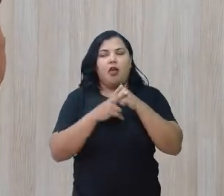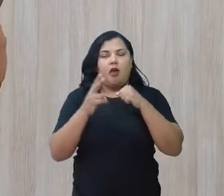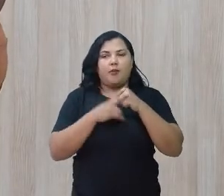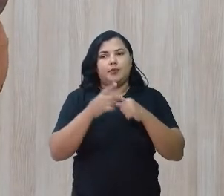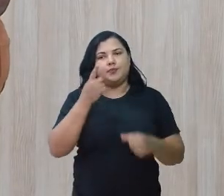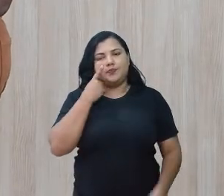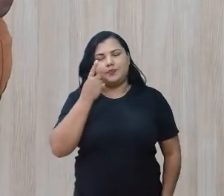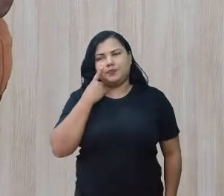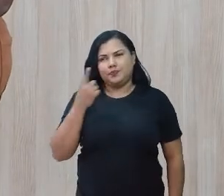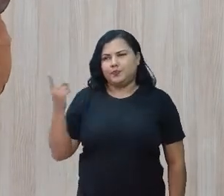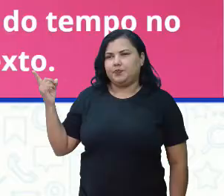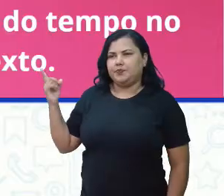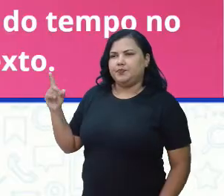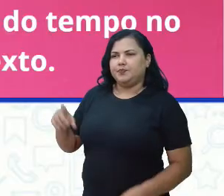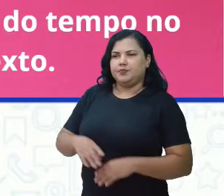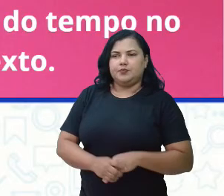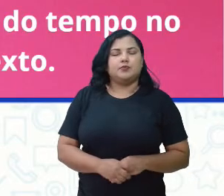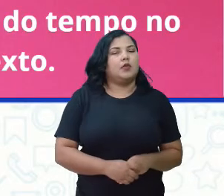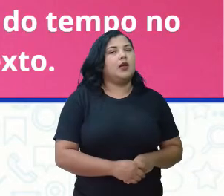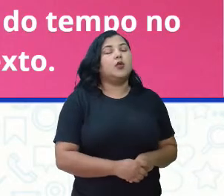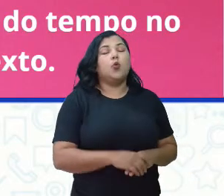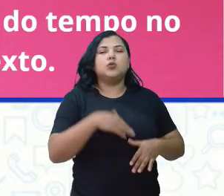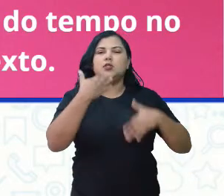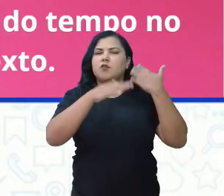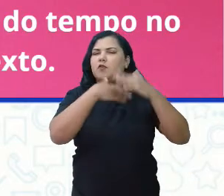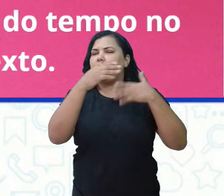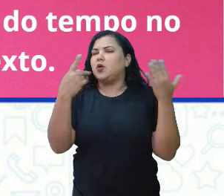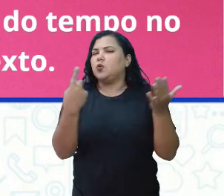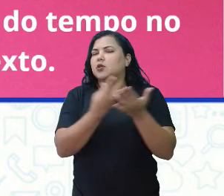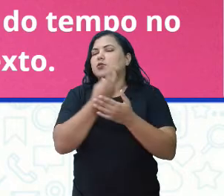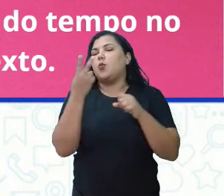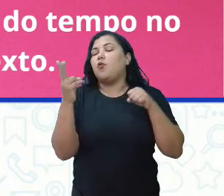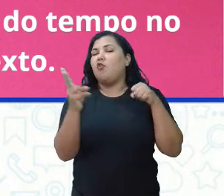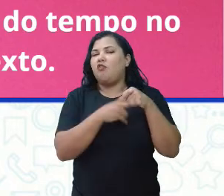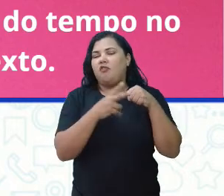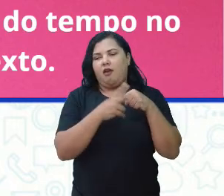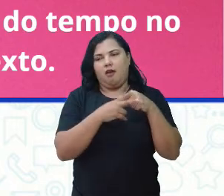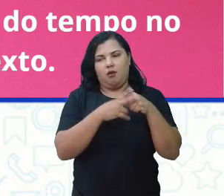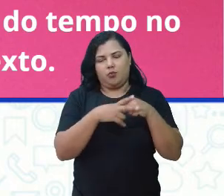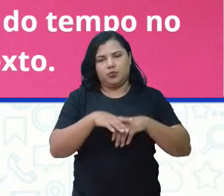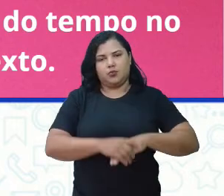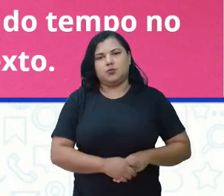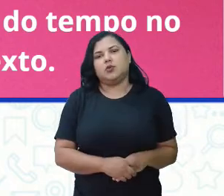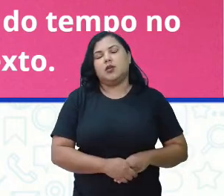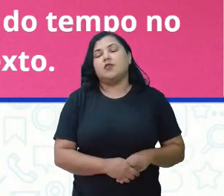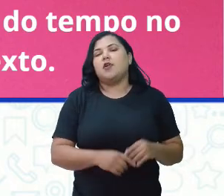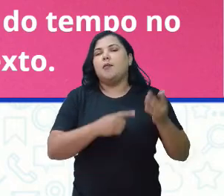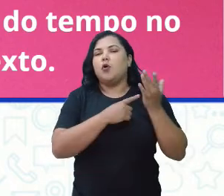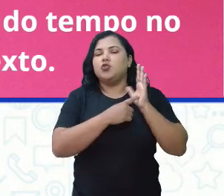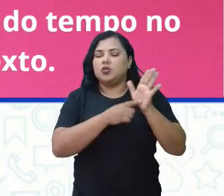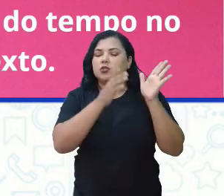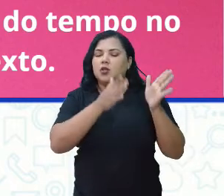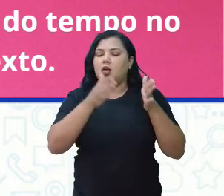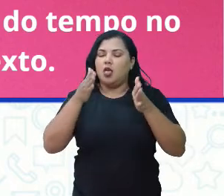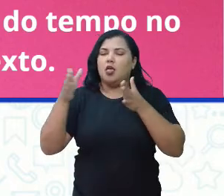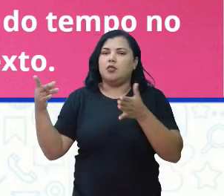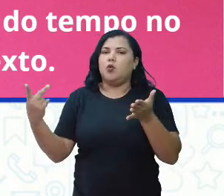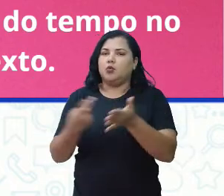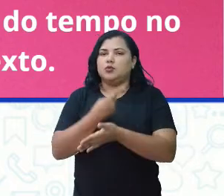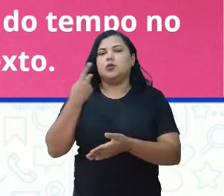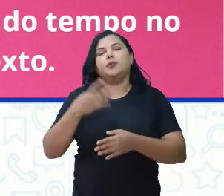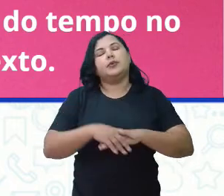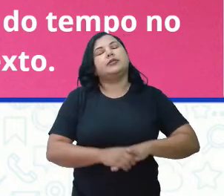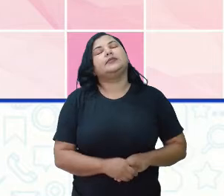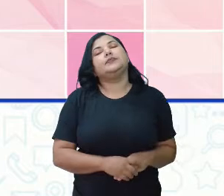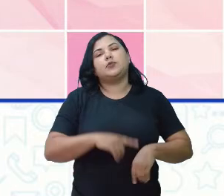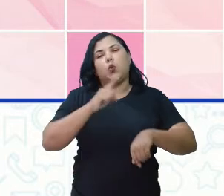trecho, essa evolução da narrativa acontece através dos verbos, ou seja, dos marcadores verbais, que vão mostrando a sequência dos acontecimentos, a passagem